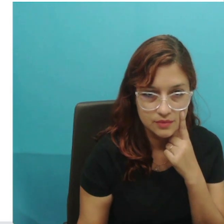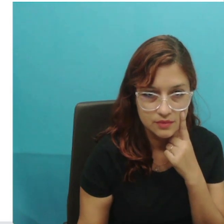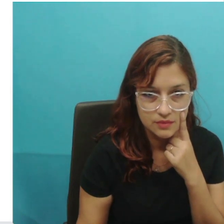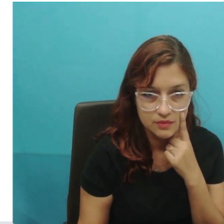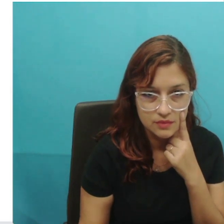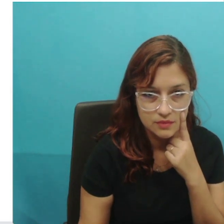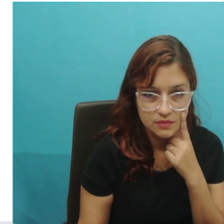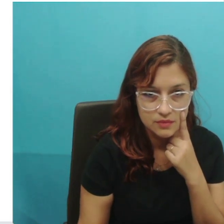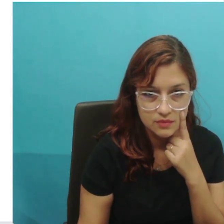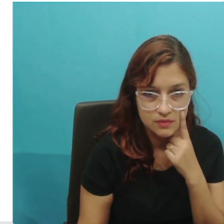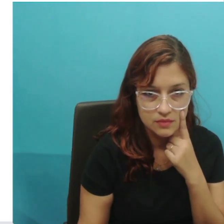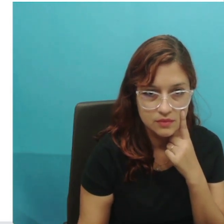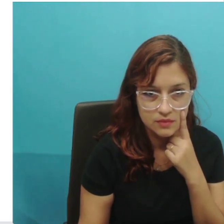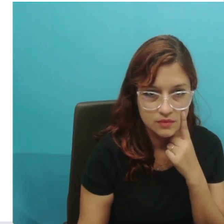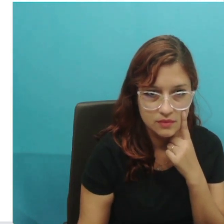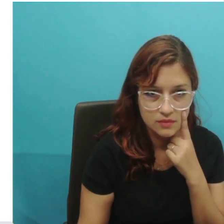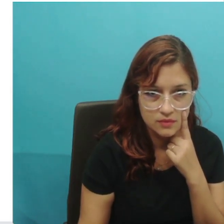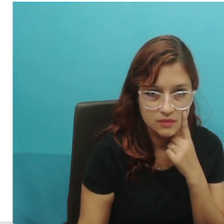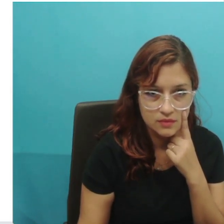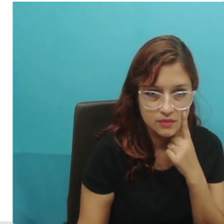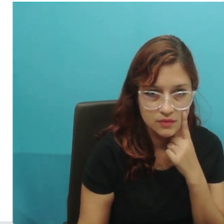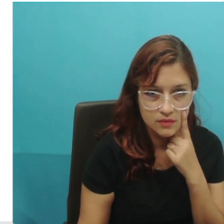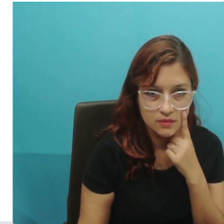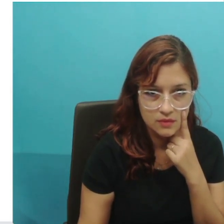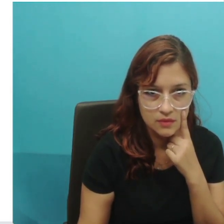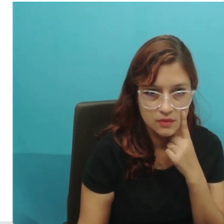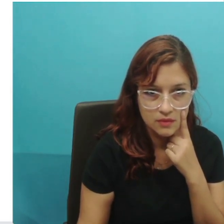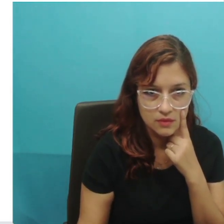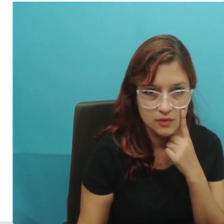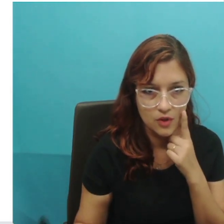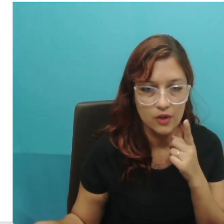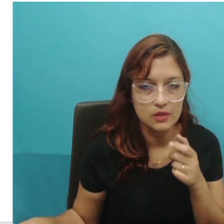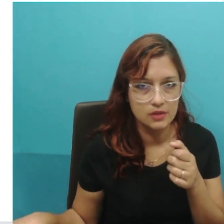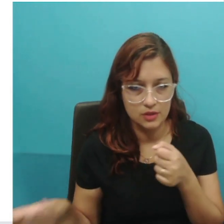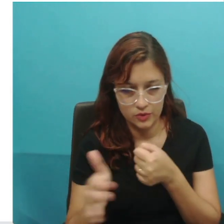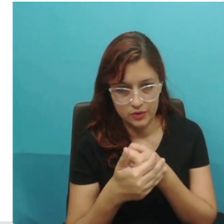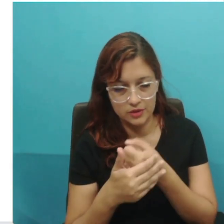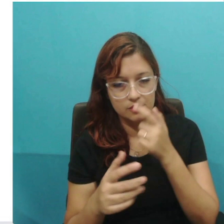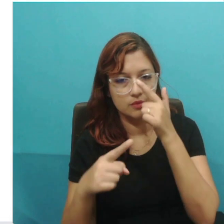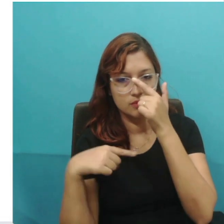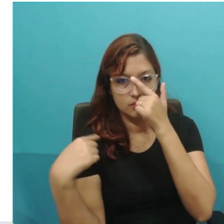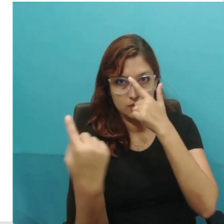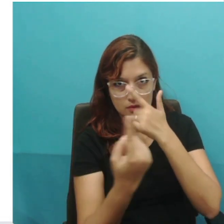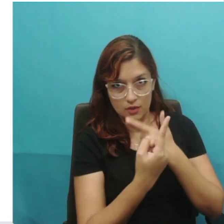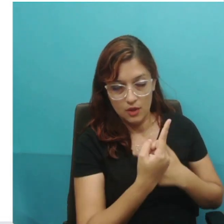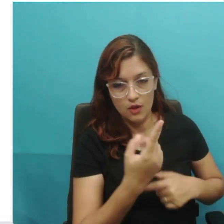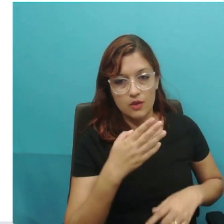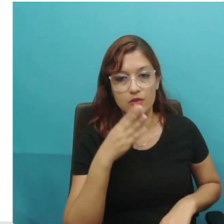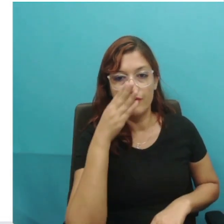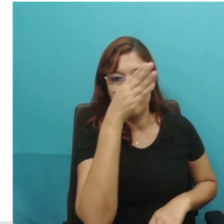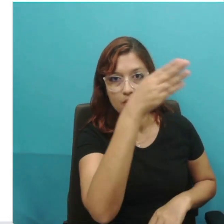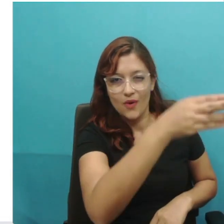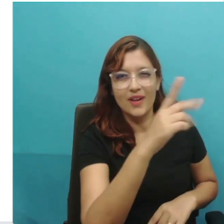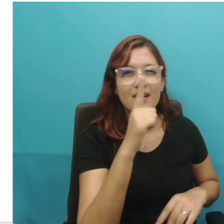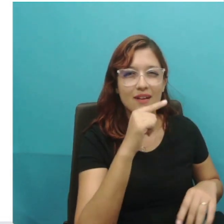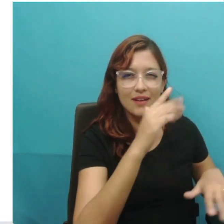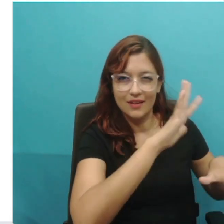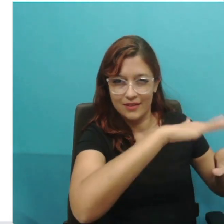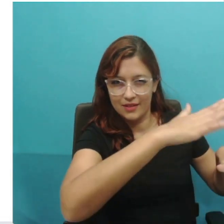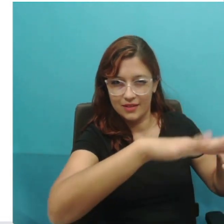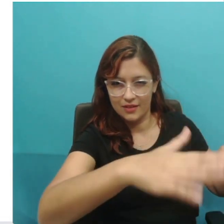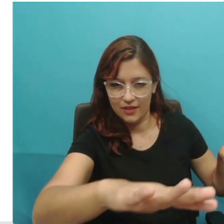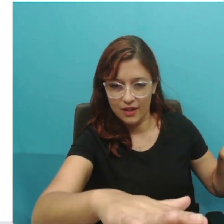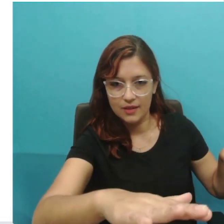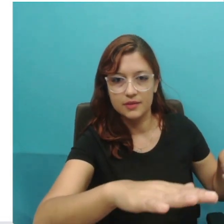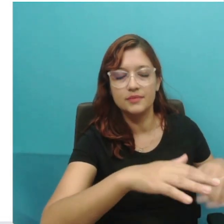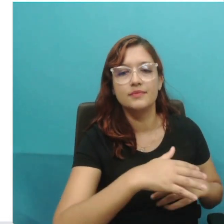quando fomos. O final aqui do verbo eu sei que está se relacionado a nós. Quando nós